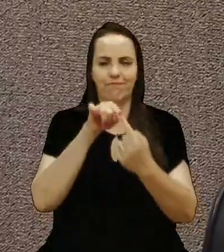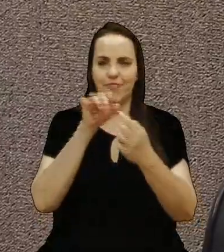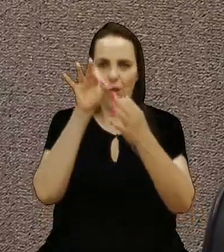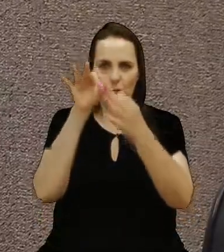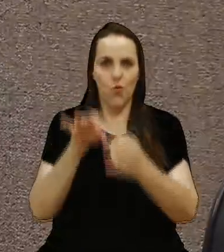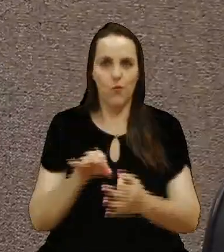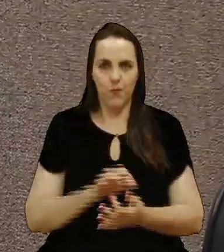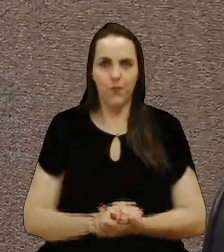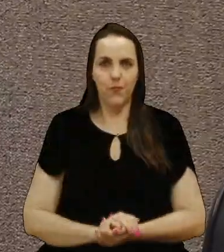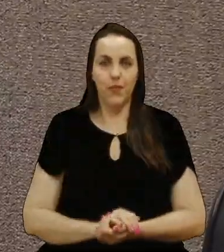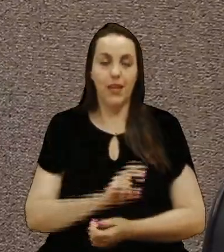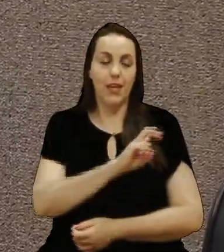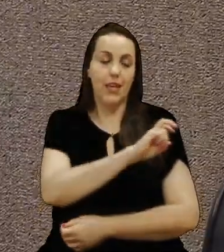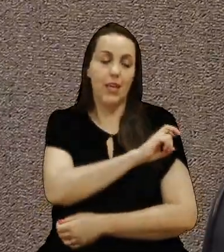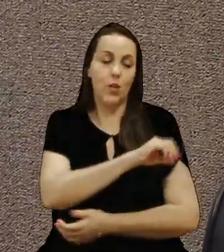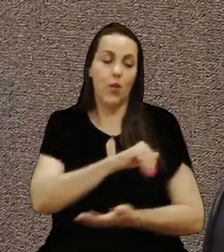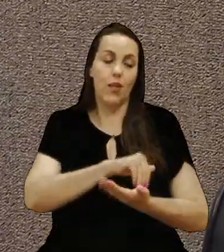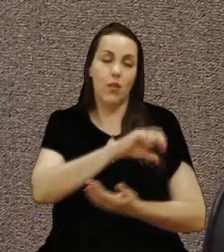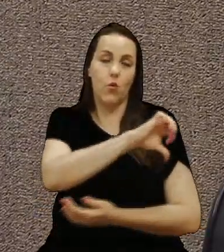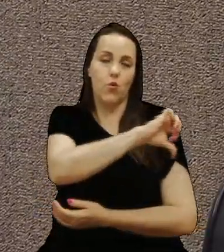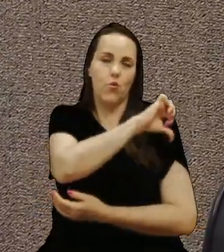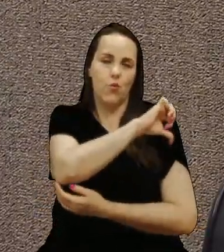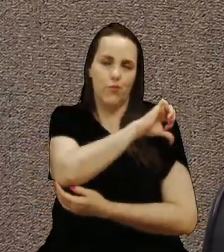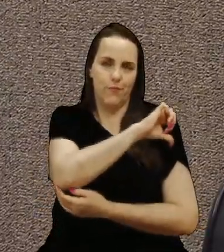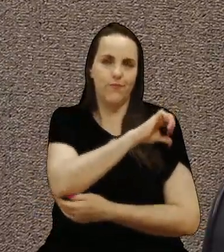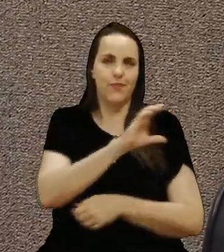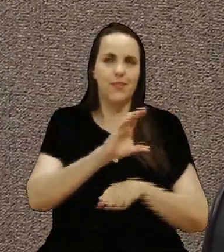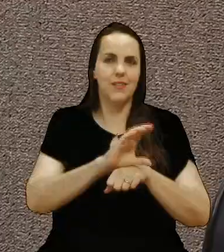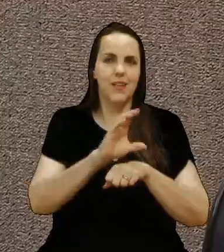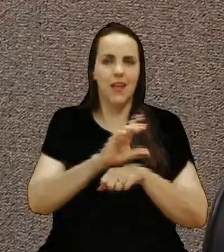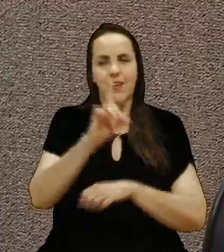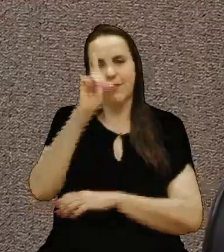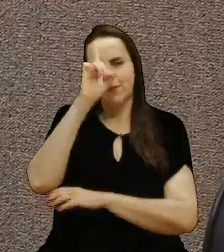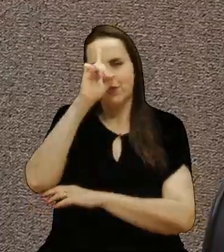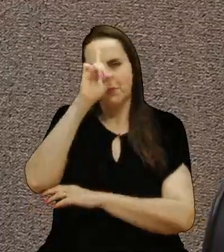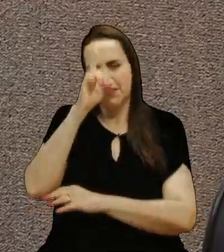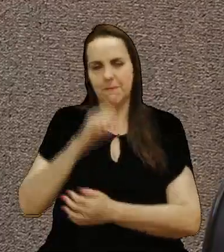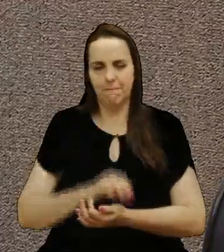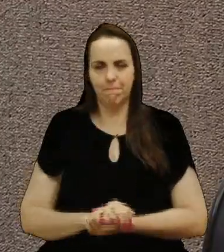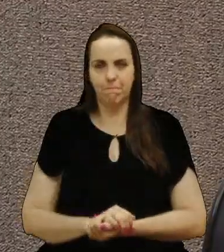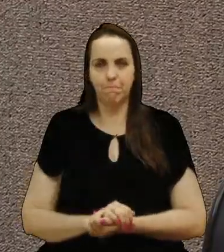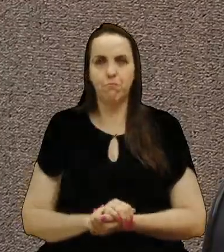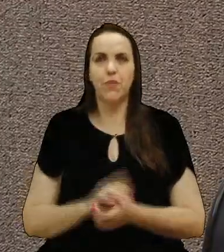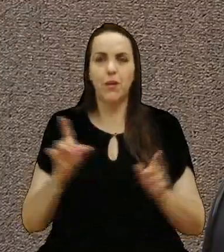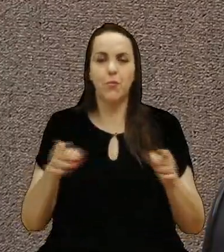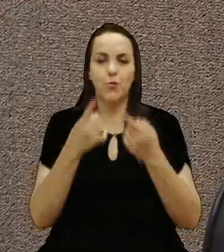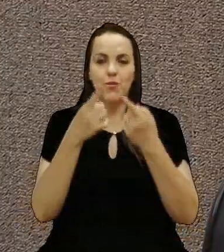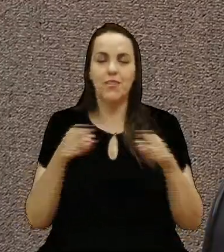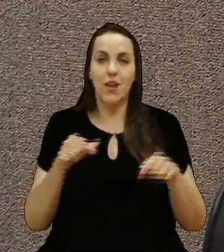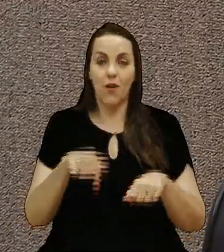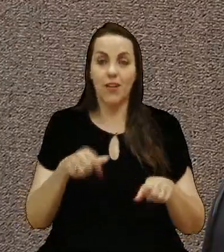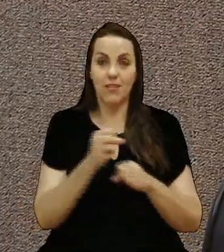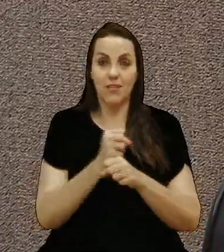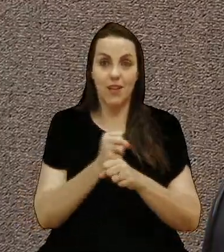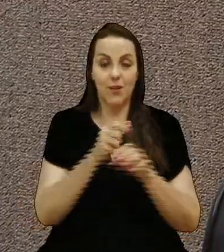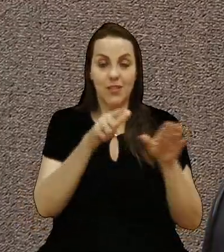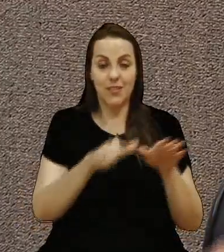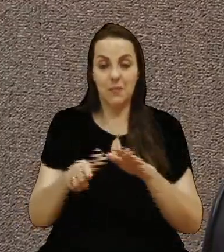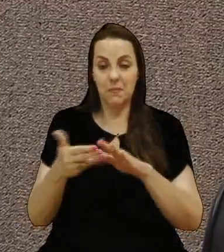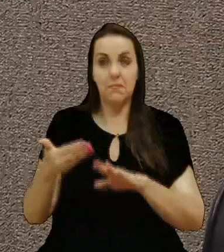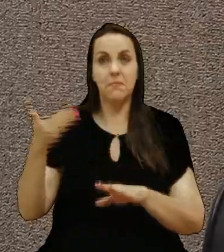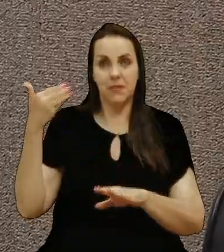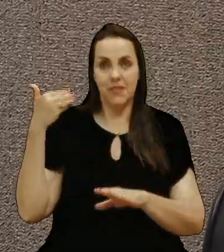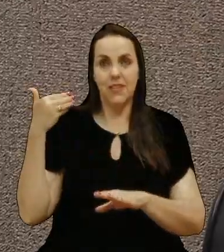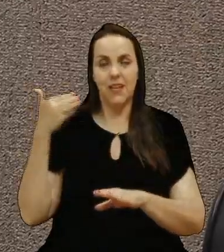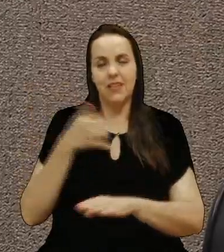alunos do 5º ao 9º ano, ou seja, do CETEC Fundamental. E a edição do musical esse ano foi na semana passada. A gente